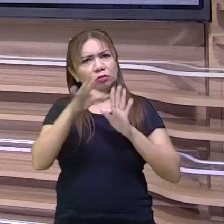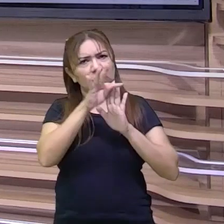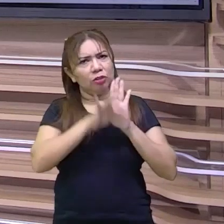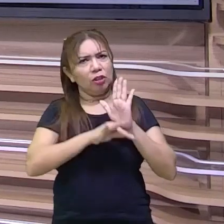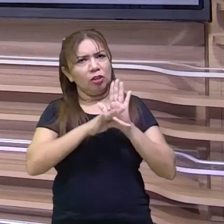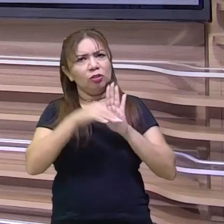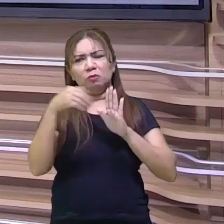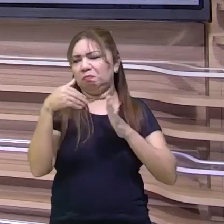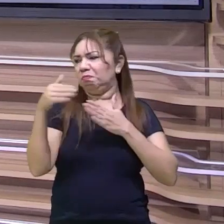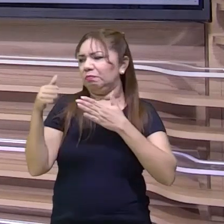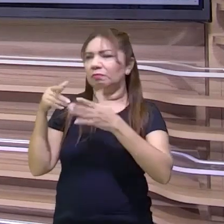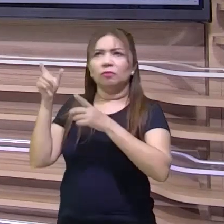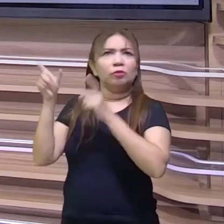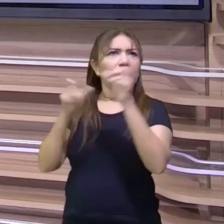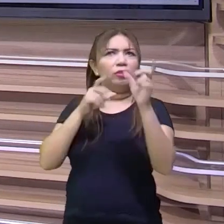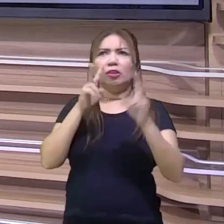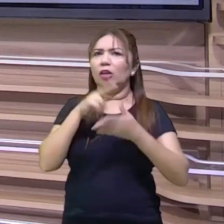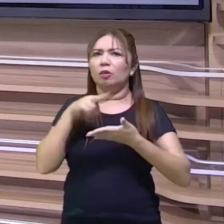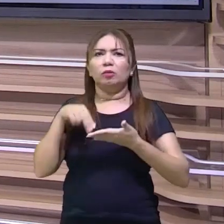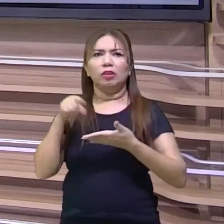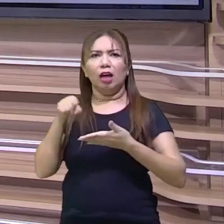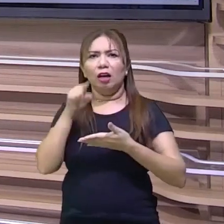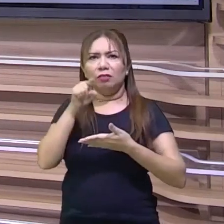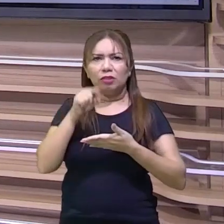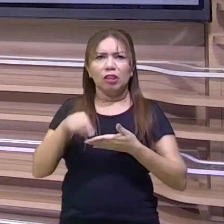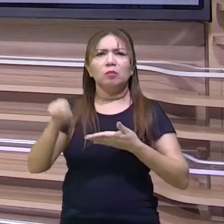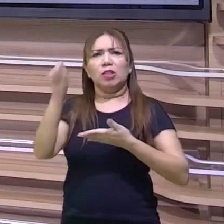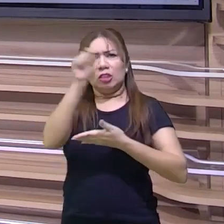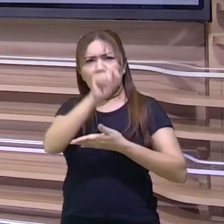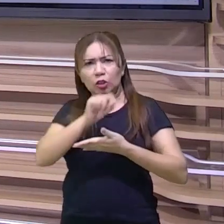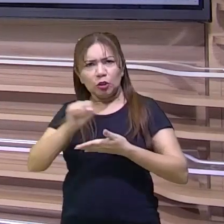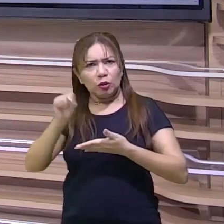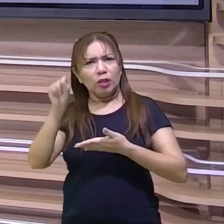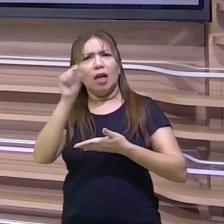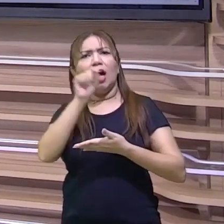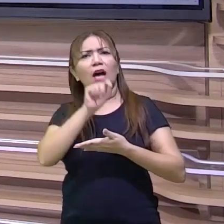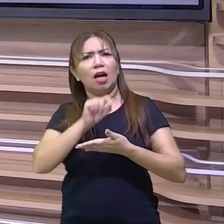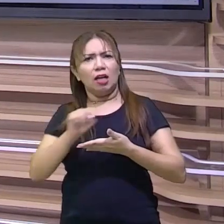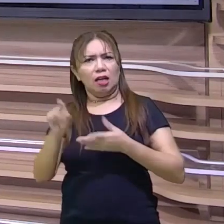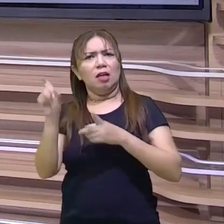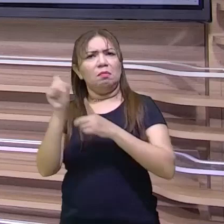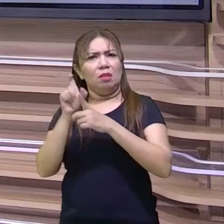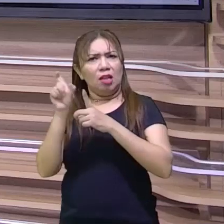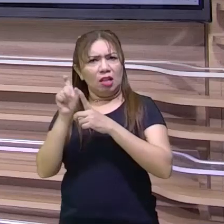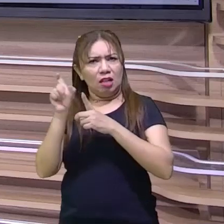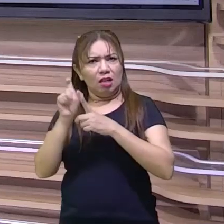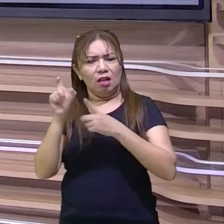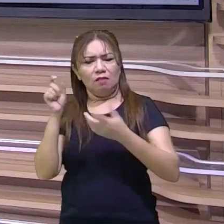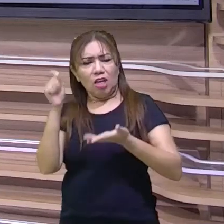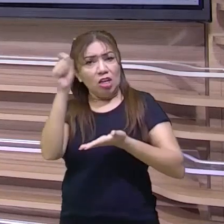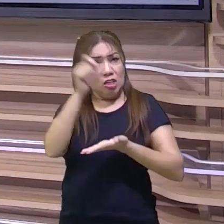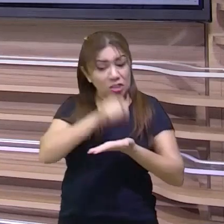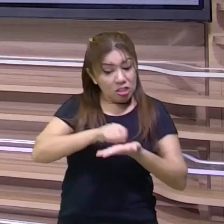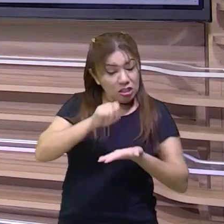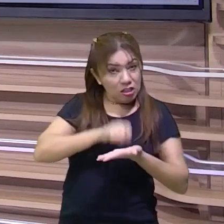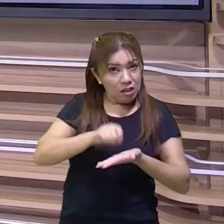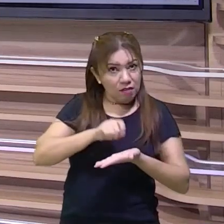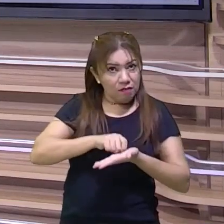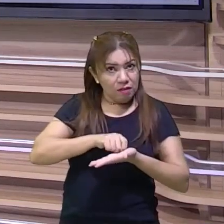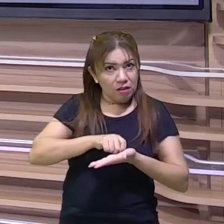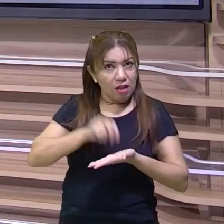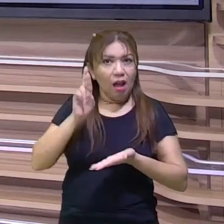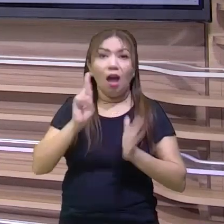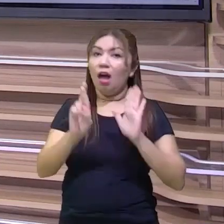para visualizar, faça o seguinte, se vocês puderem circular a palavrinha, identificar, colocar no caderninho de vocês a regra que